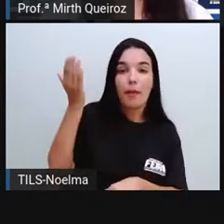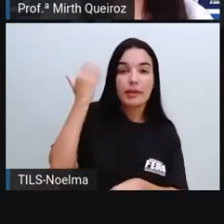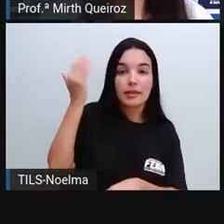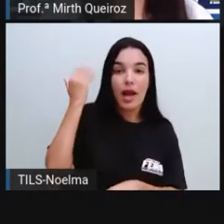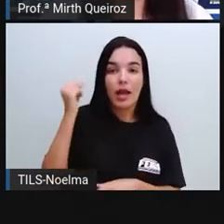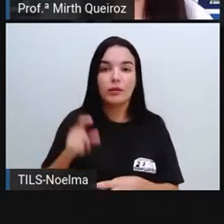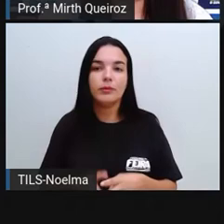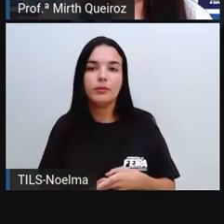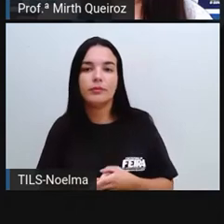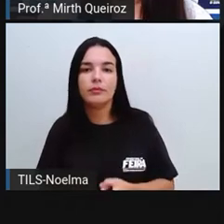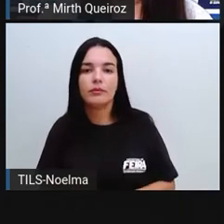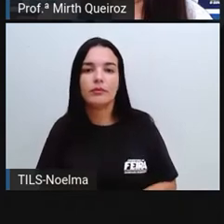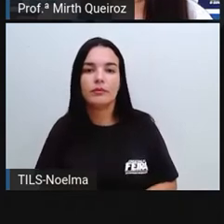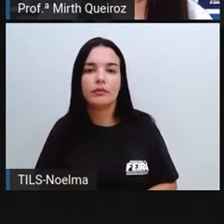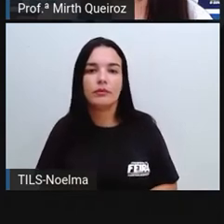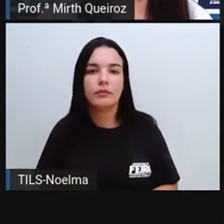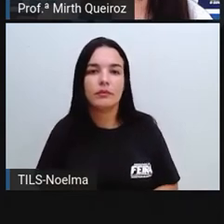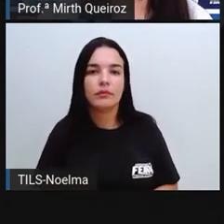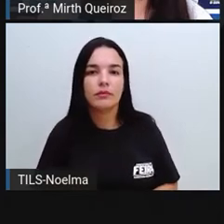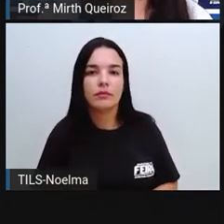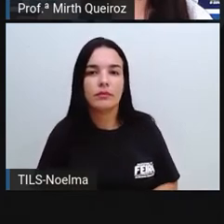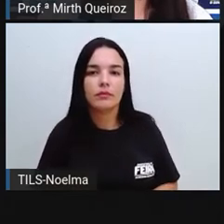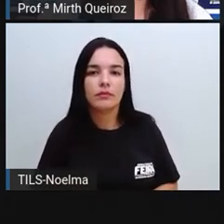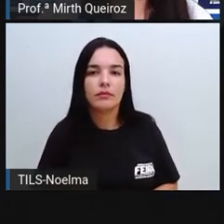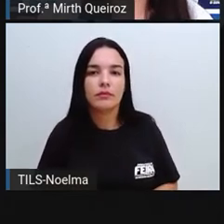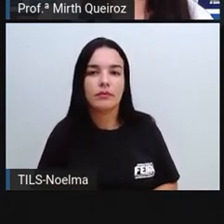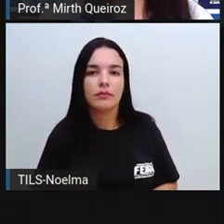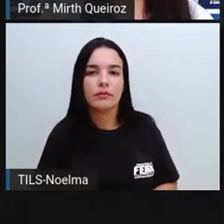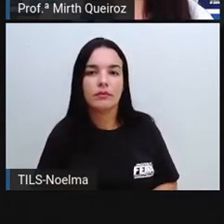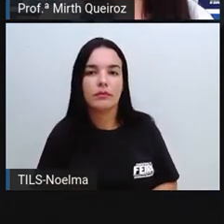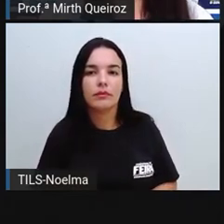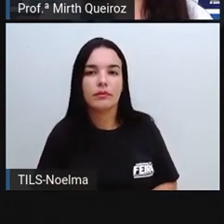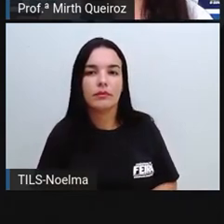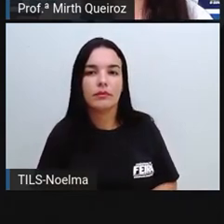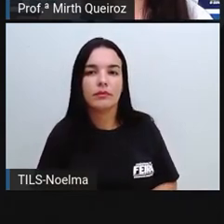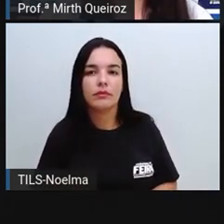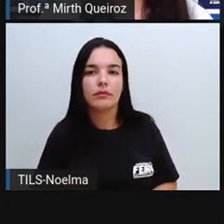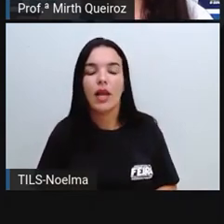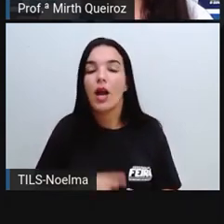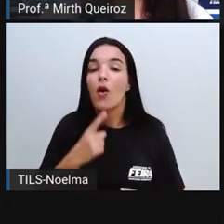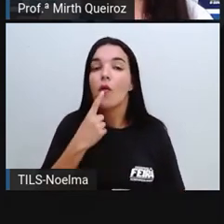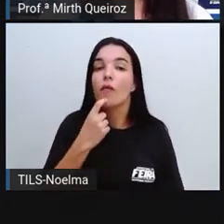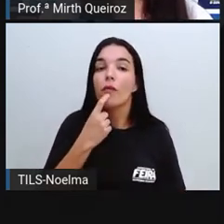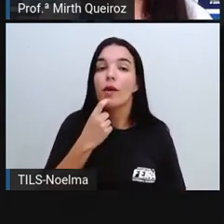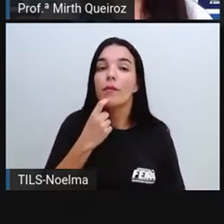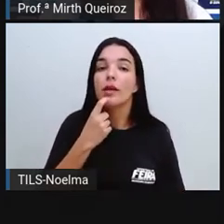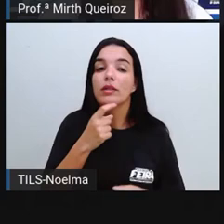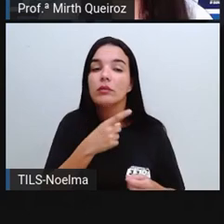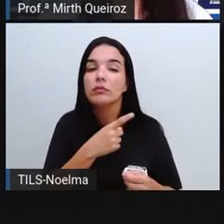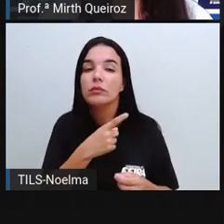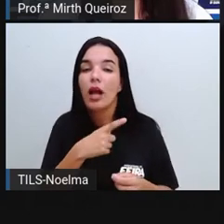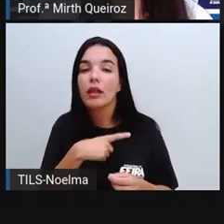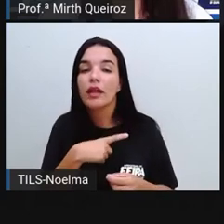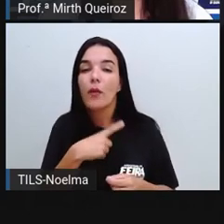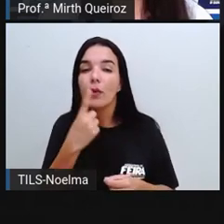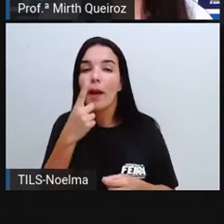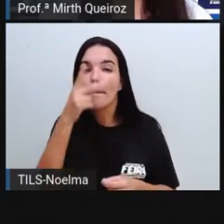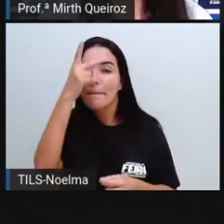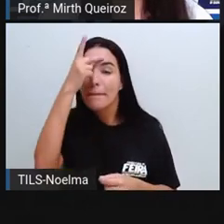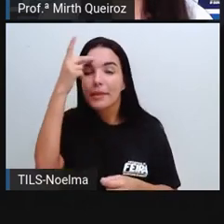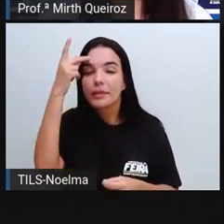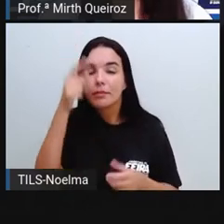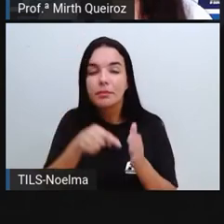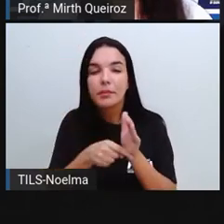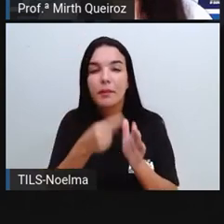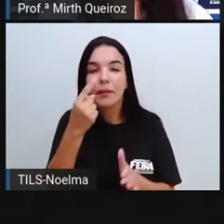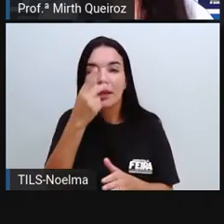perceber. De esse vermelho escuro, vai estar a primeira pessoa, a gente vai saber quem é